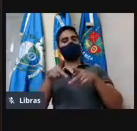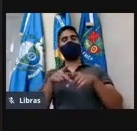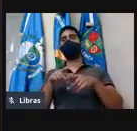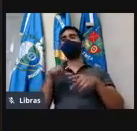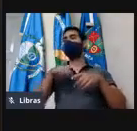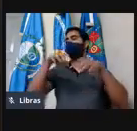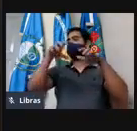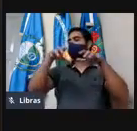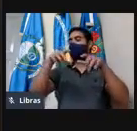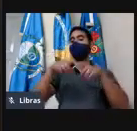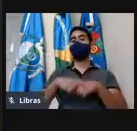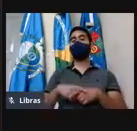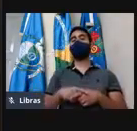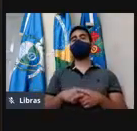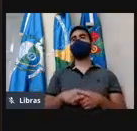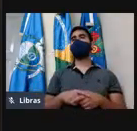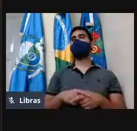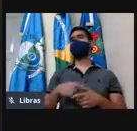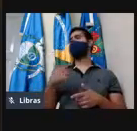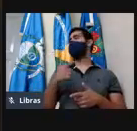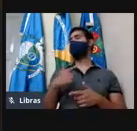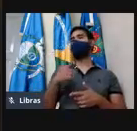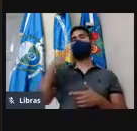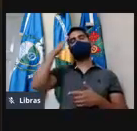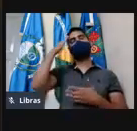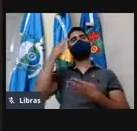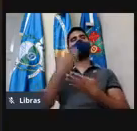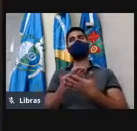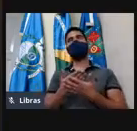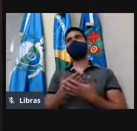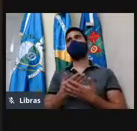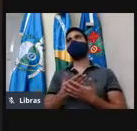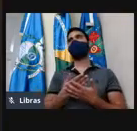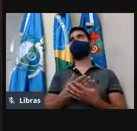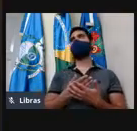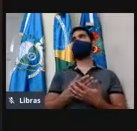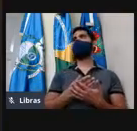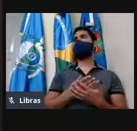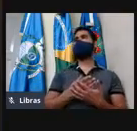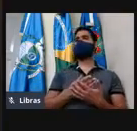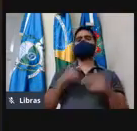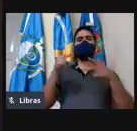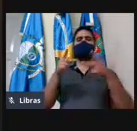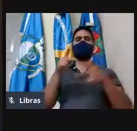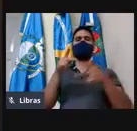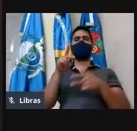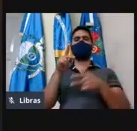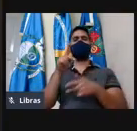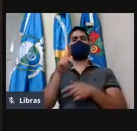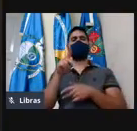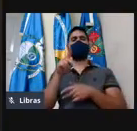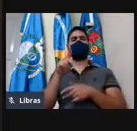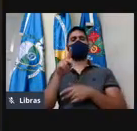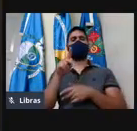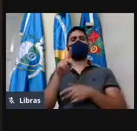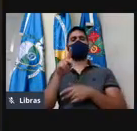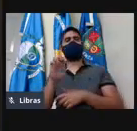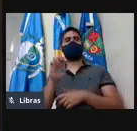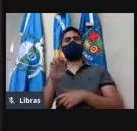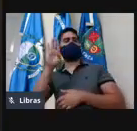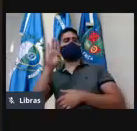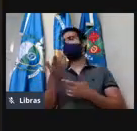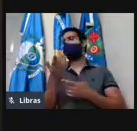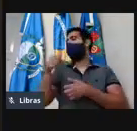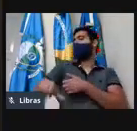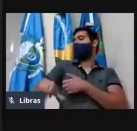daquele bairro, para não cair na conversa fiada de determinados pré-candidatos a vereadores que torcem para o quanto pior,